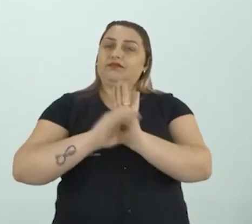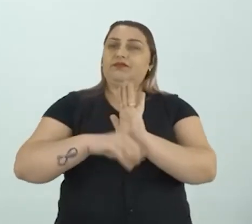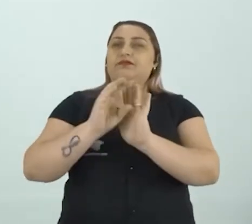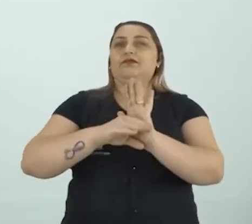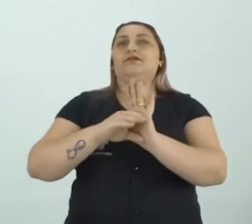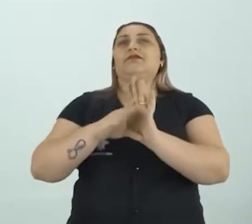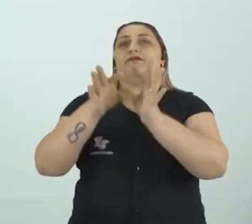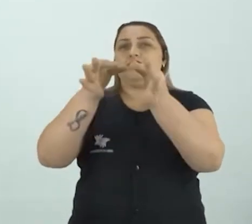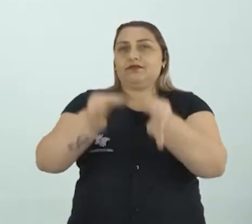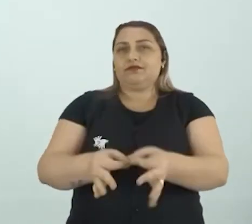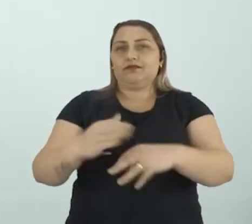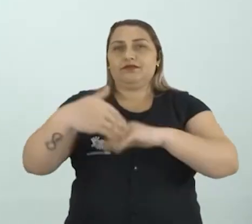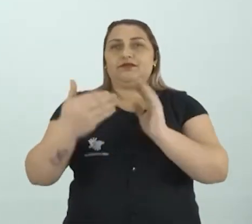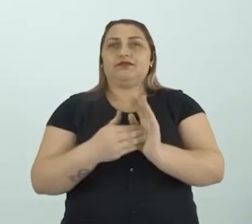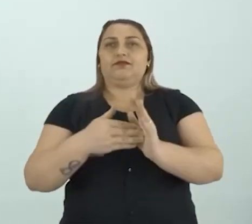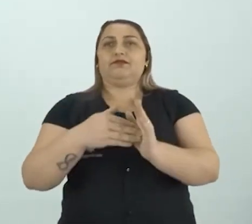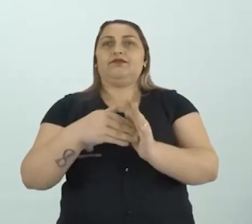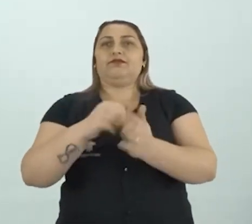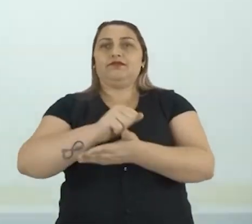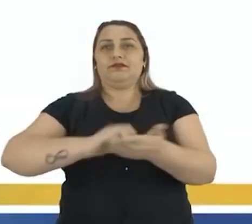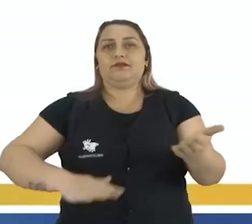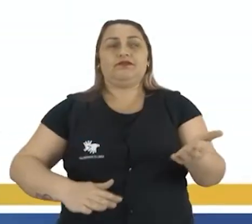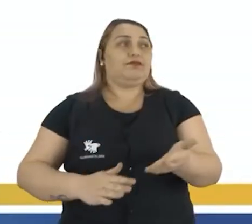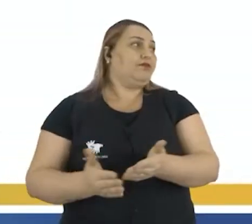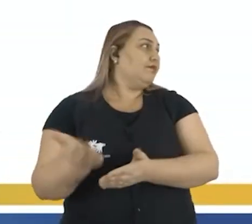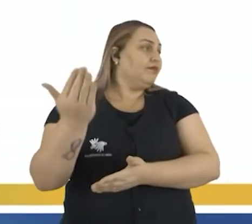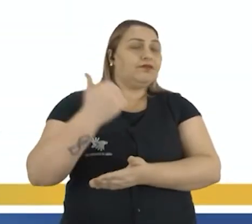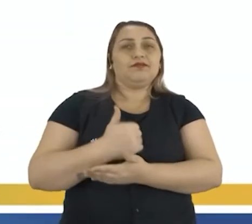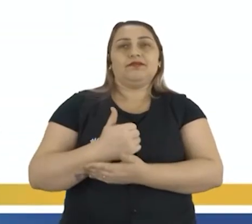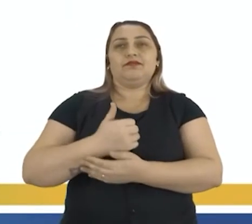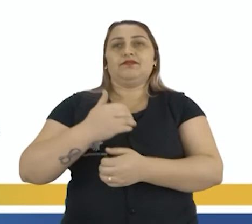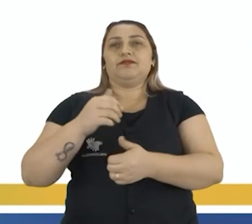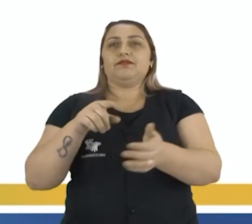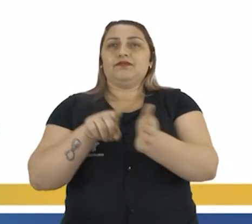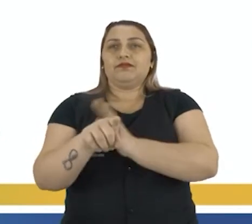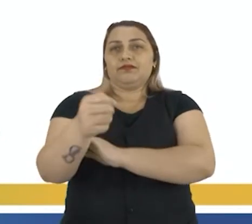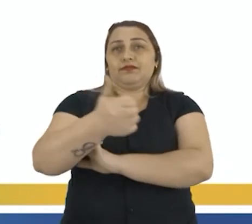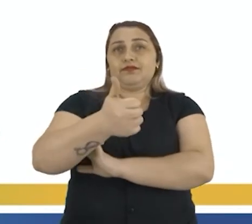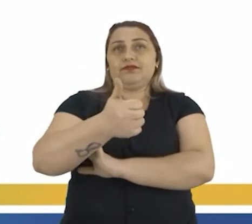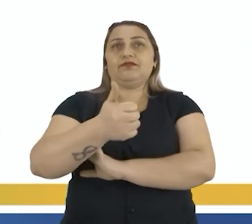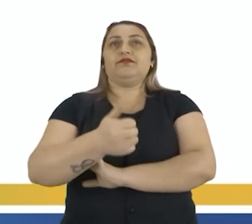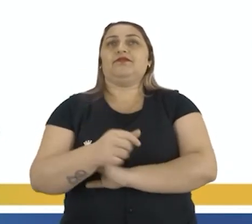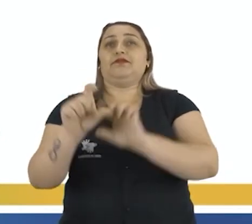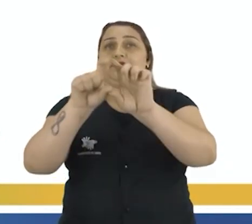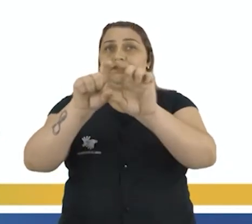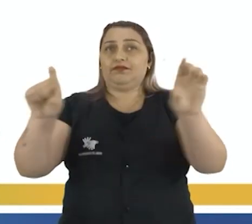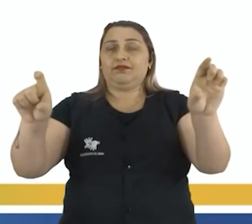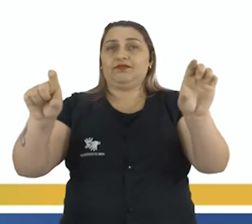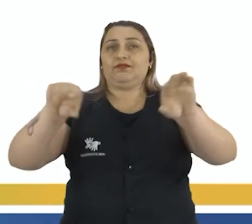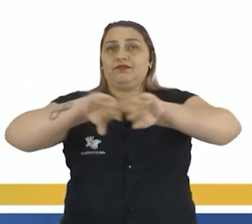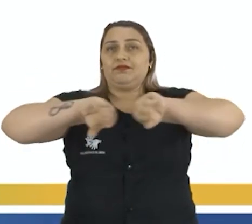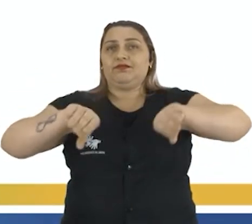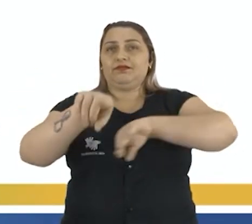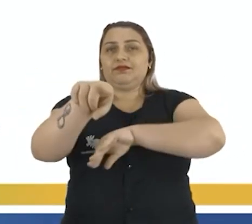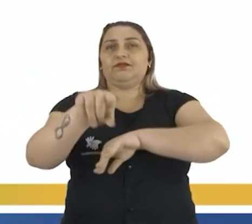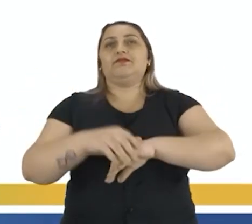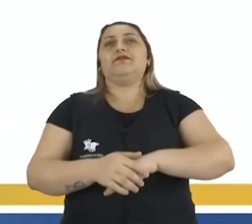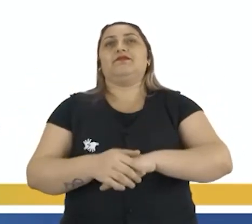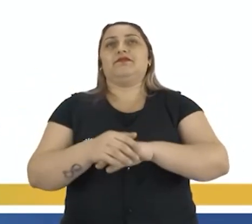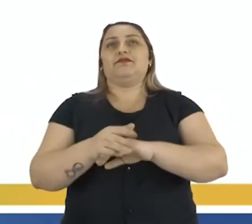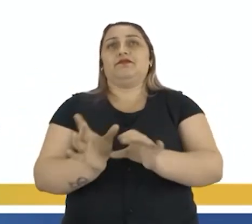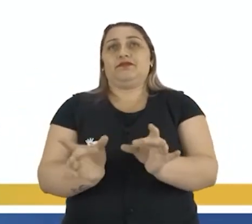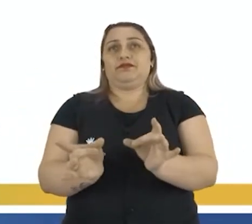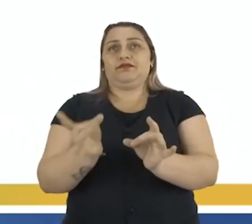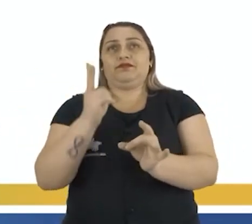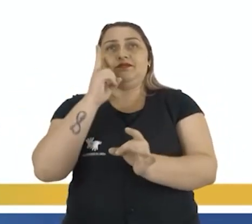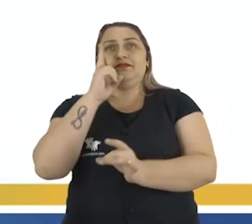vocês vão acertar todos os exercícios. Vamos lá para a questão número 1. Olha só a tirinha que eu separei para vocês. Vendo o pôr